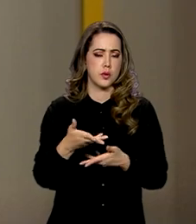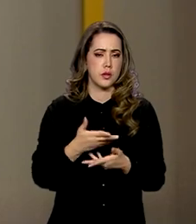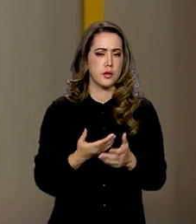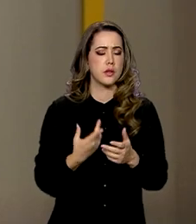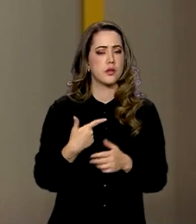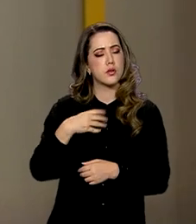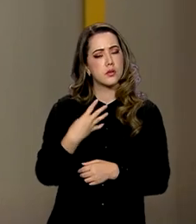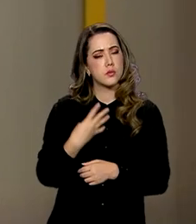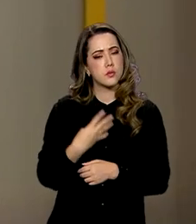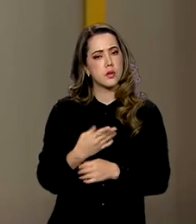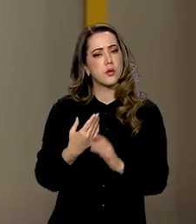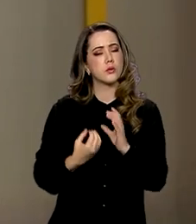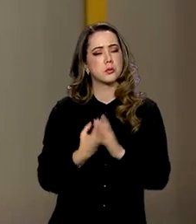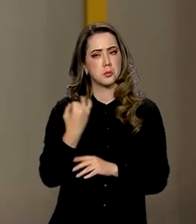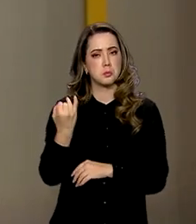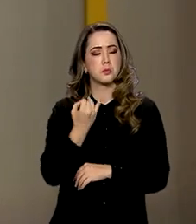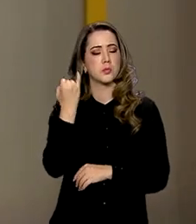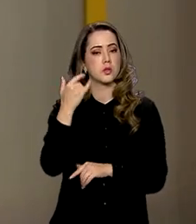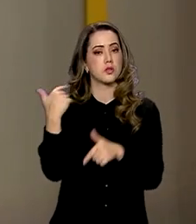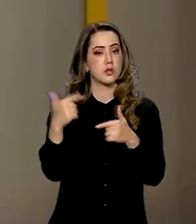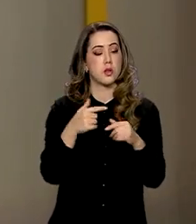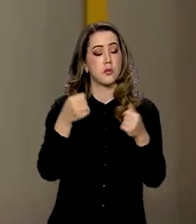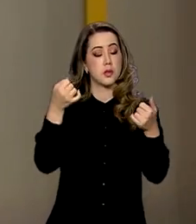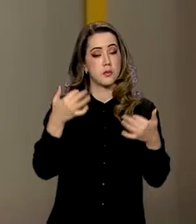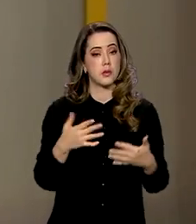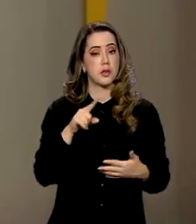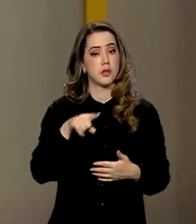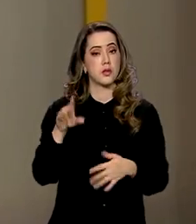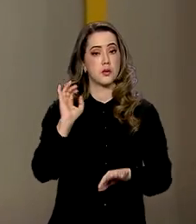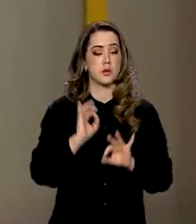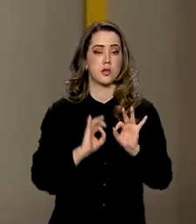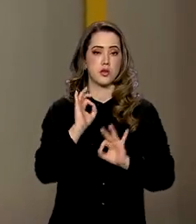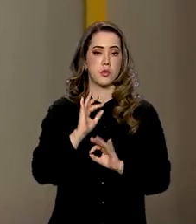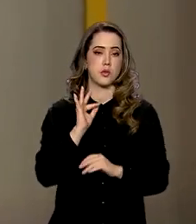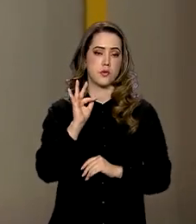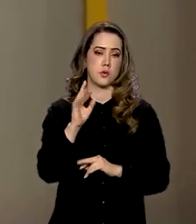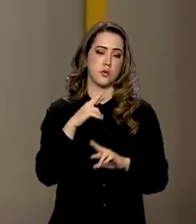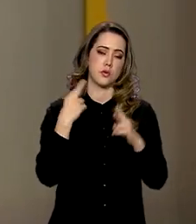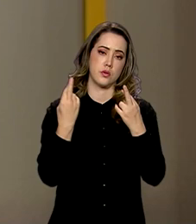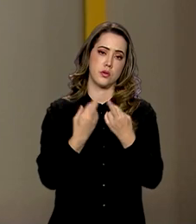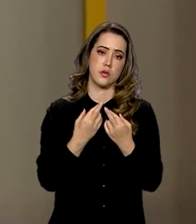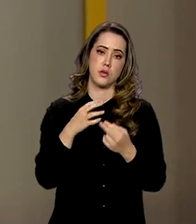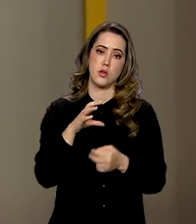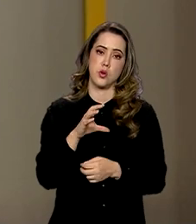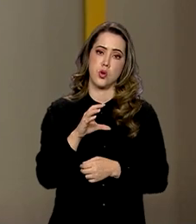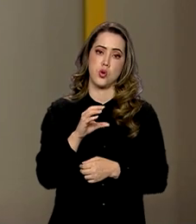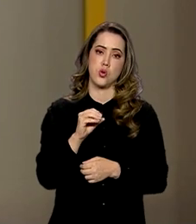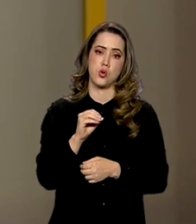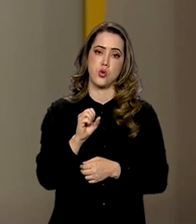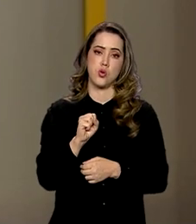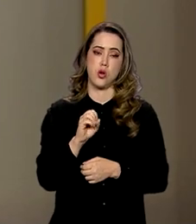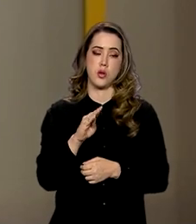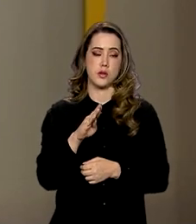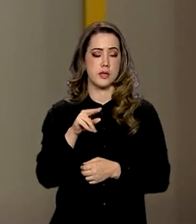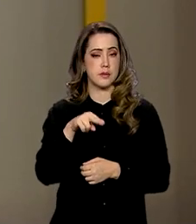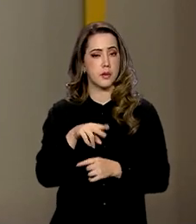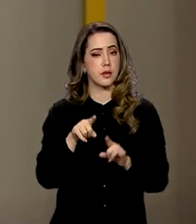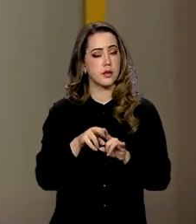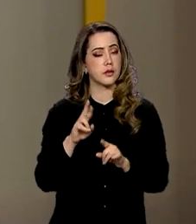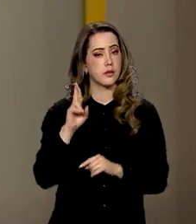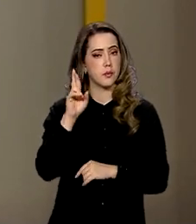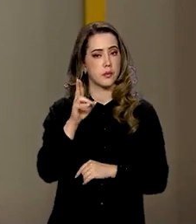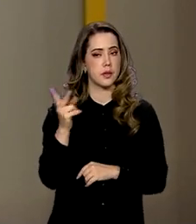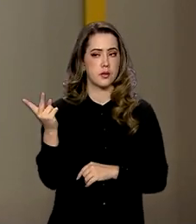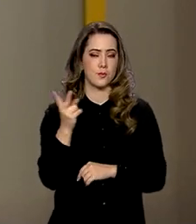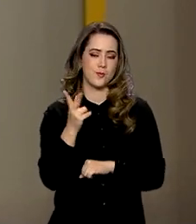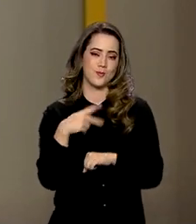teve um papel fundamental e foi justamente para preparar a próxima reunião da cosmã marcada por ano que vem que representantes